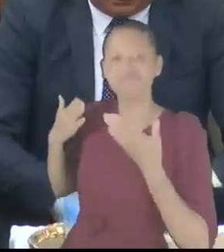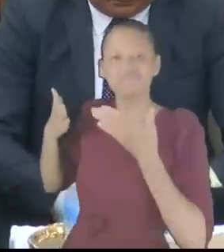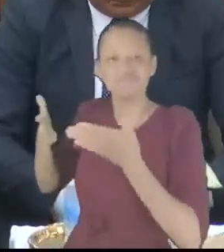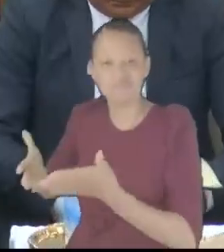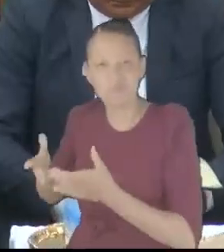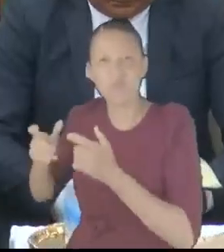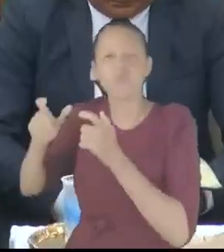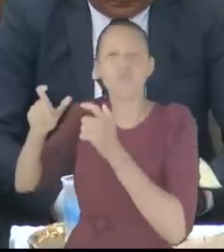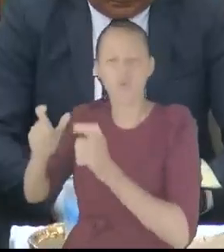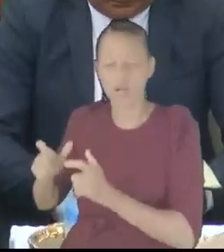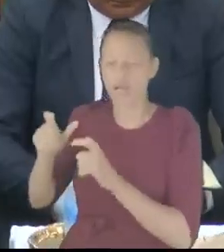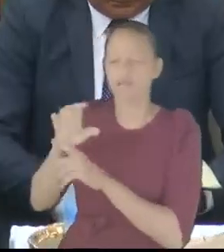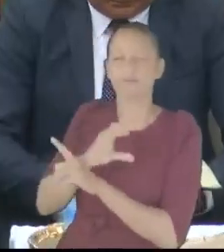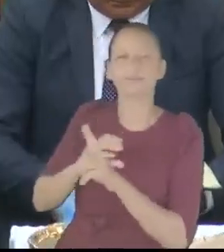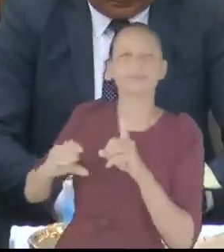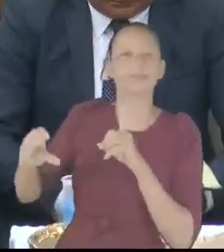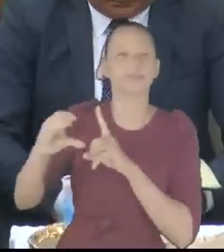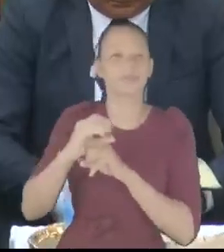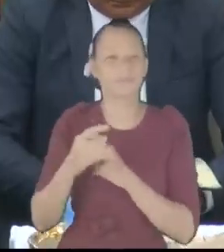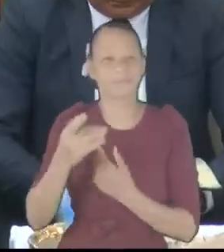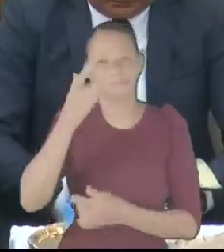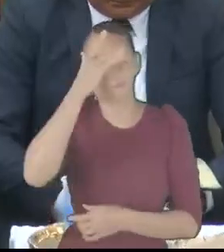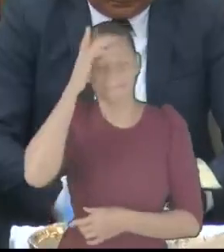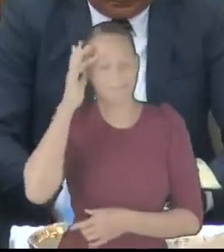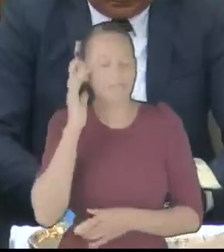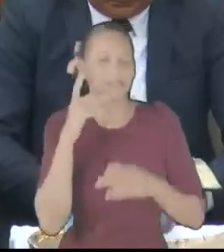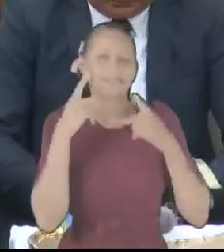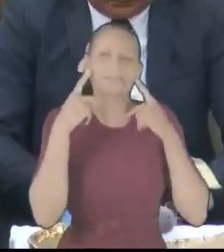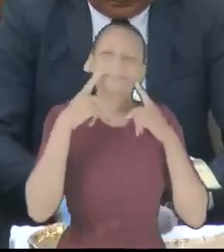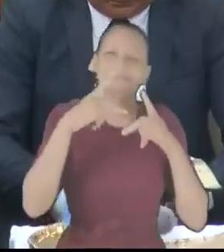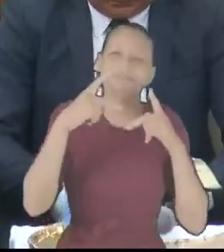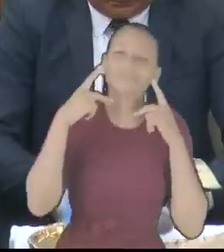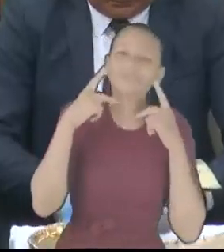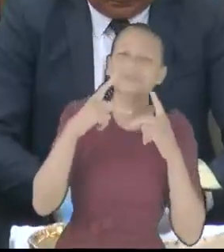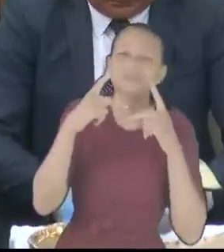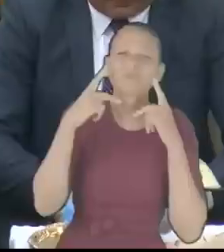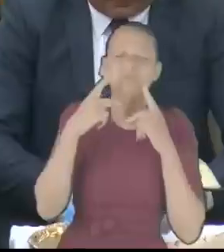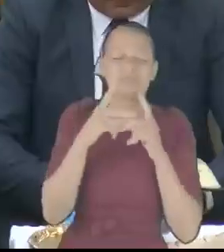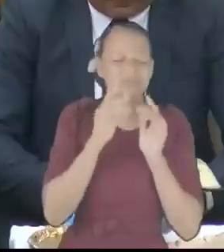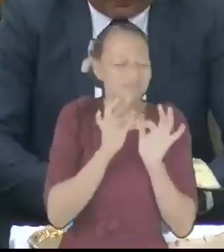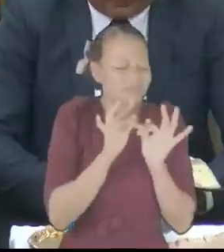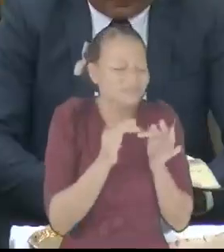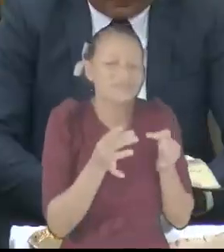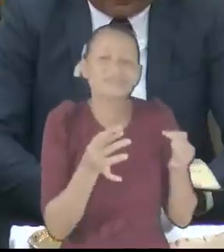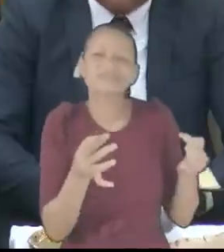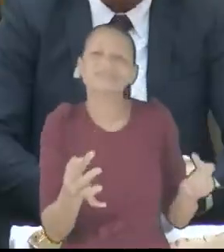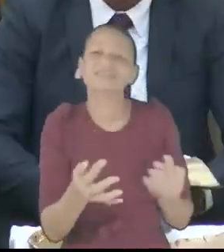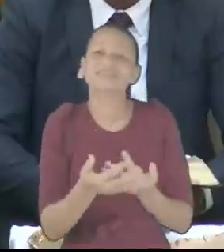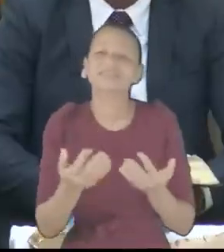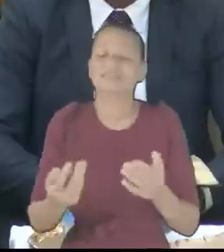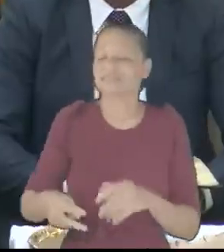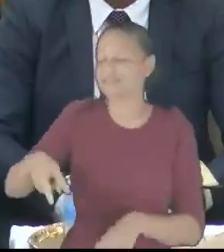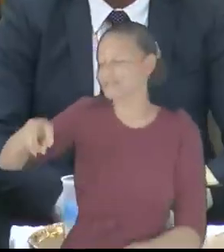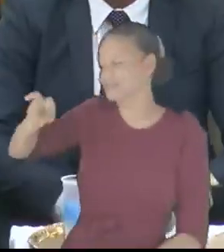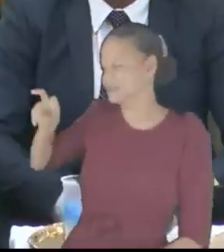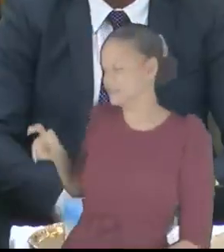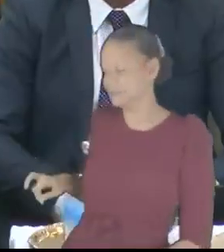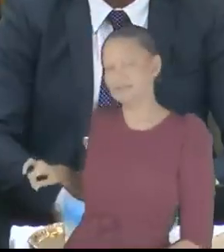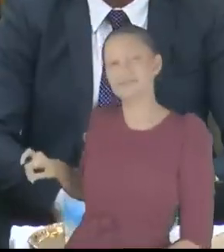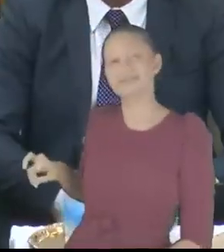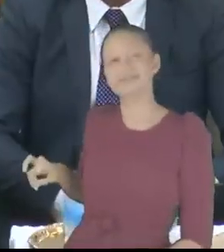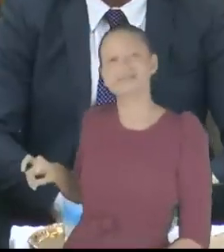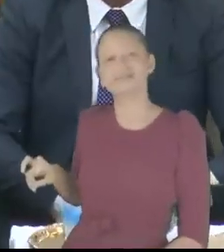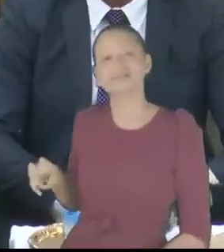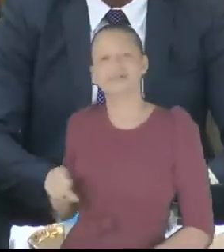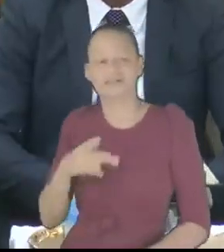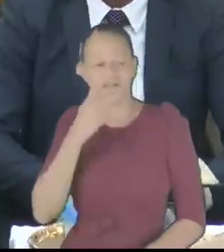lugar, num culto, e alguém estava pregando uma mensagem muito simples. E alguém lá atrás, eu vi quando